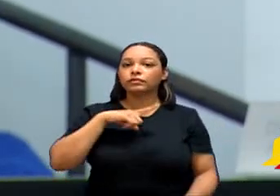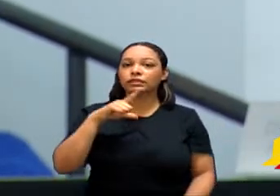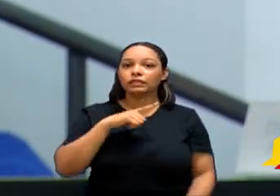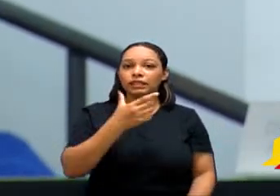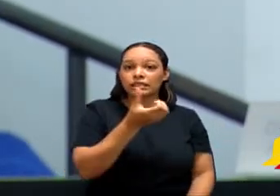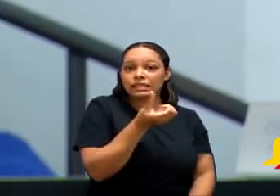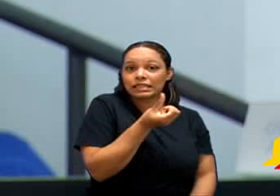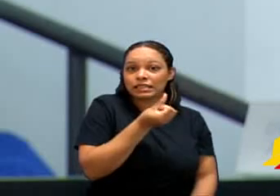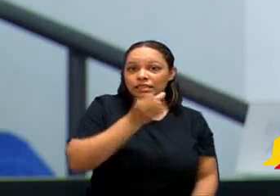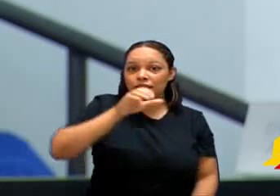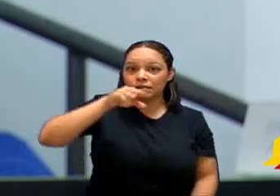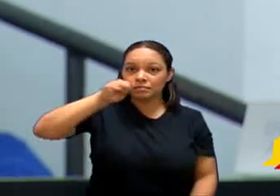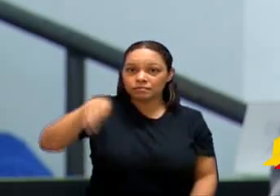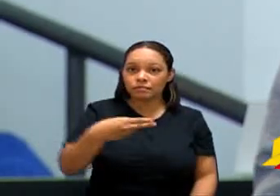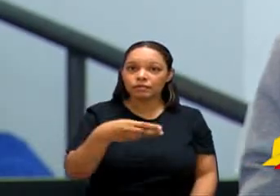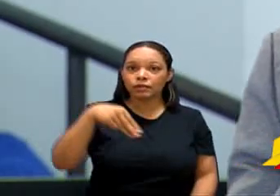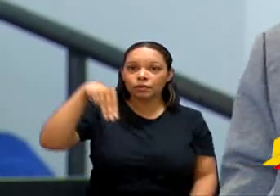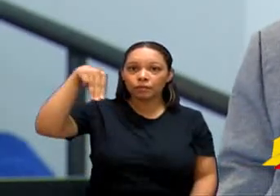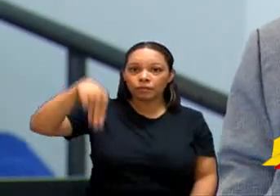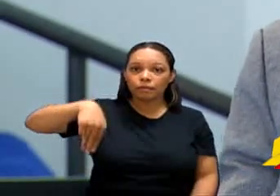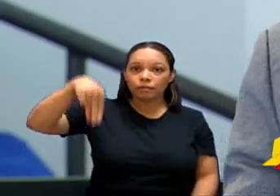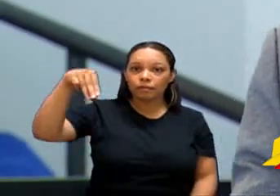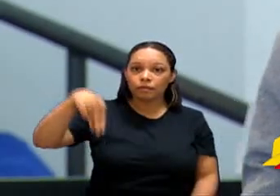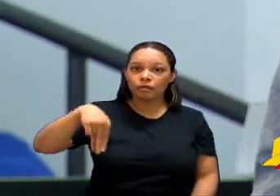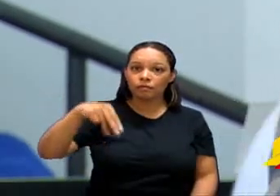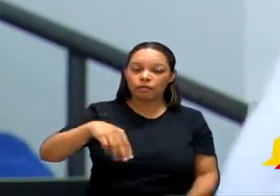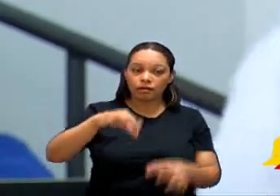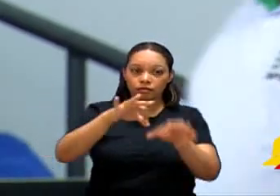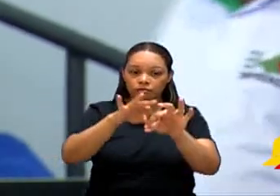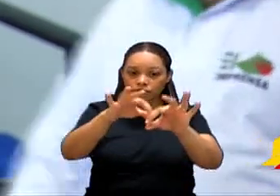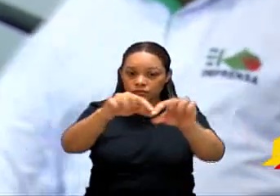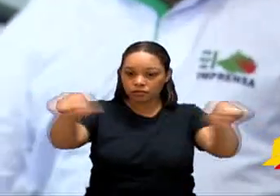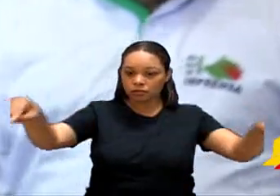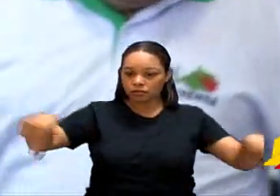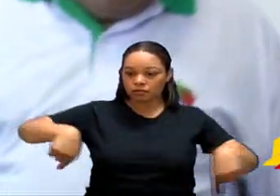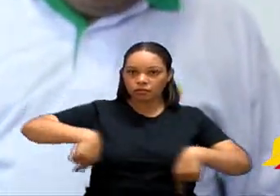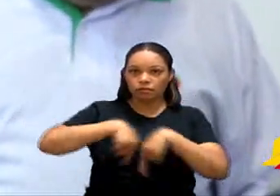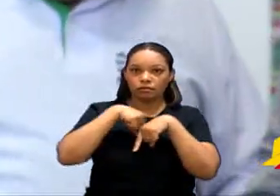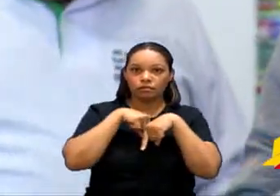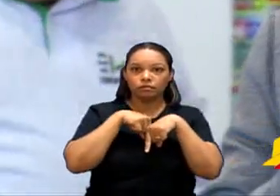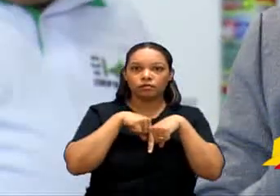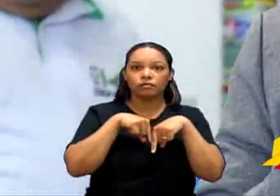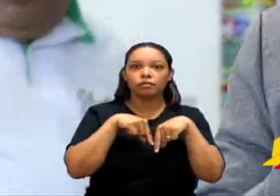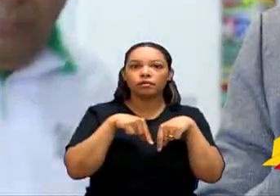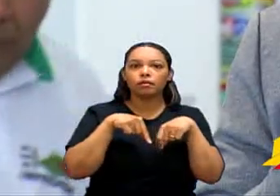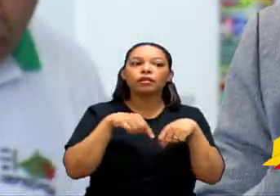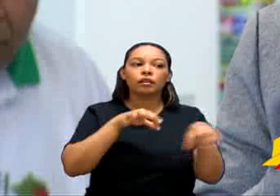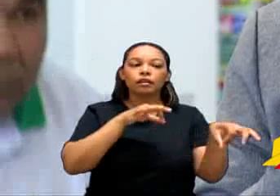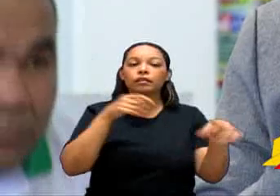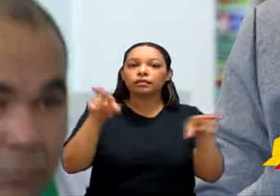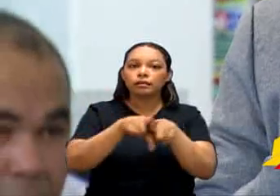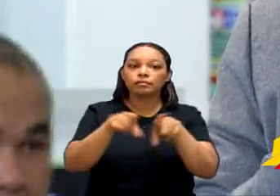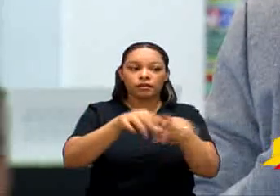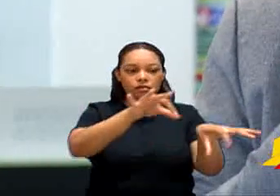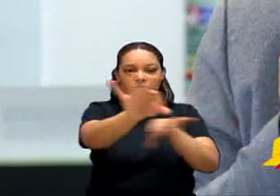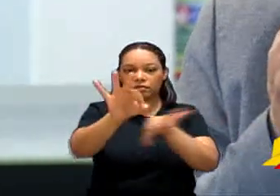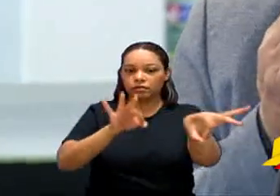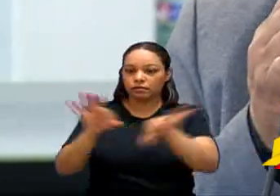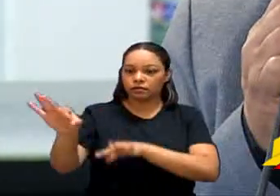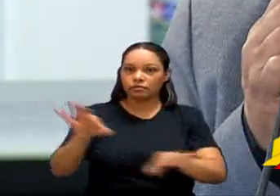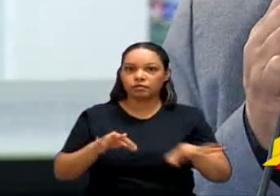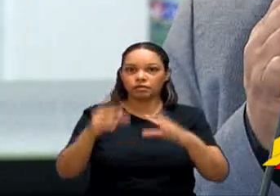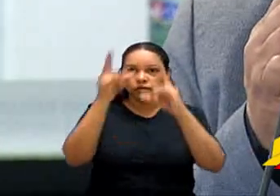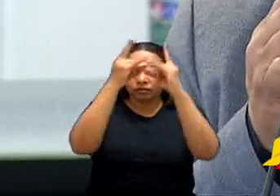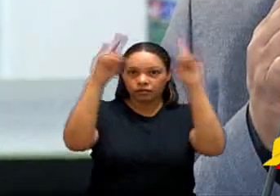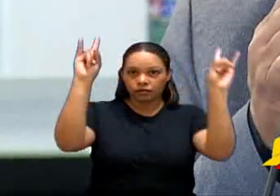melhor utilizadas e aproveitadas pelo município e até mesmo pela organização lá da feira, que pode ampliar o trabalho ali,